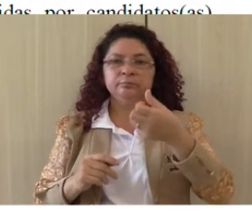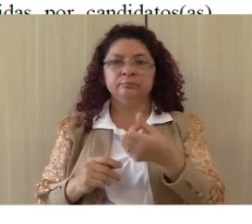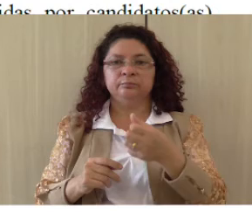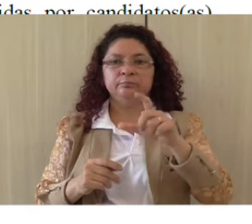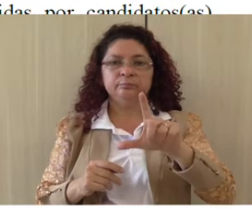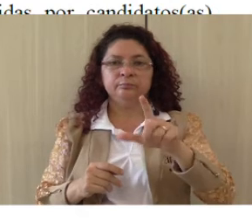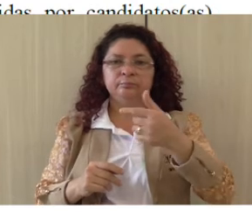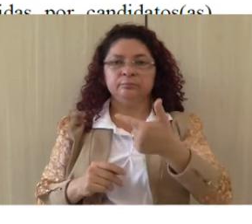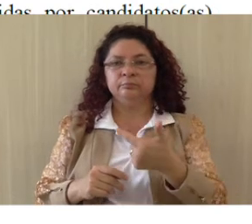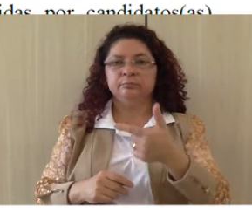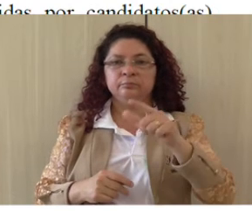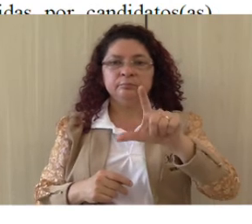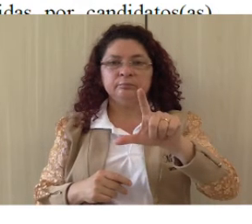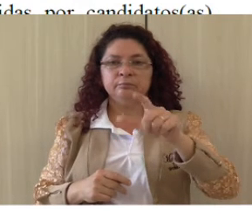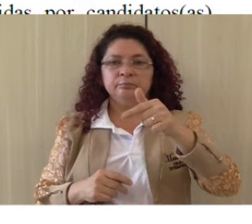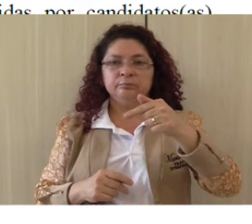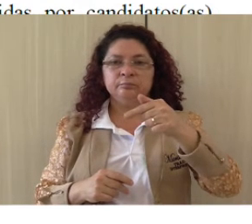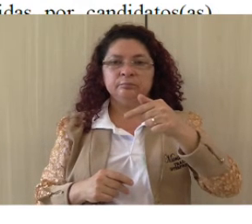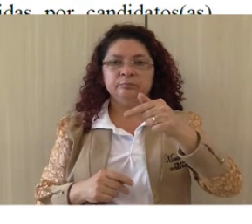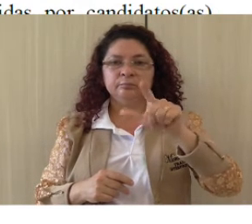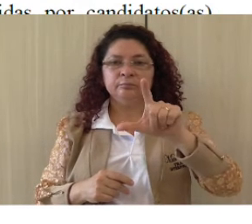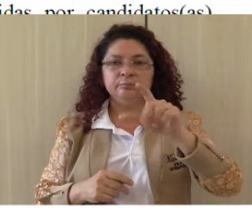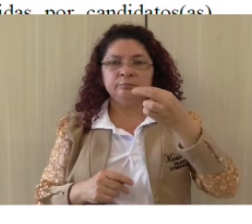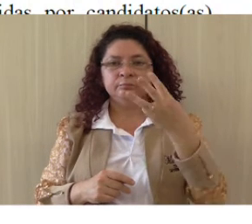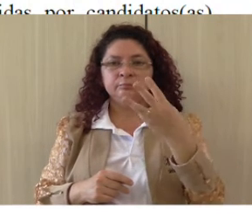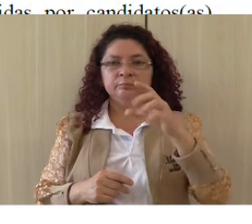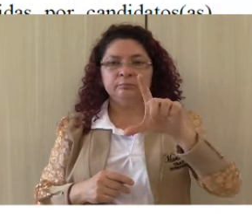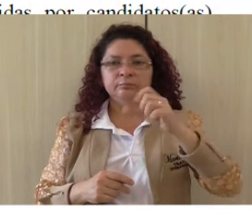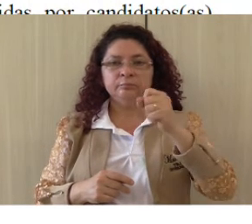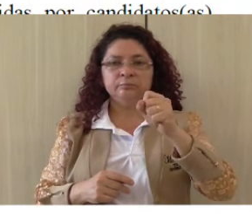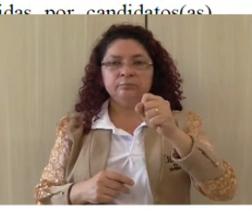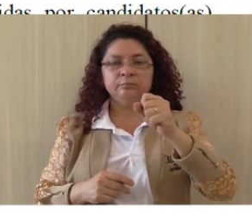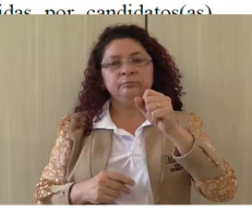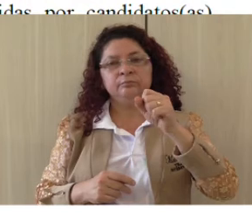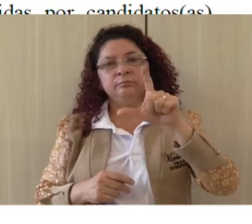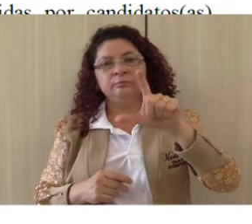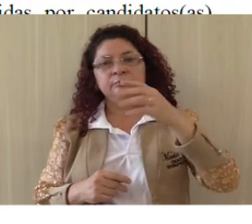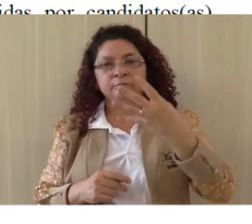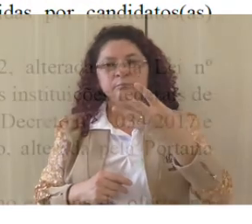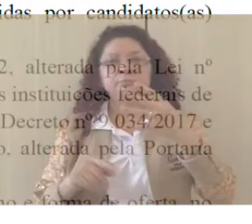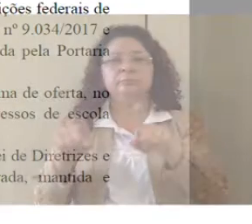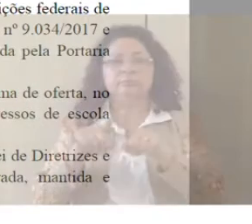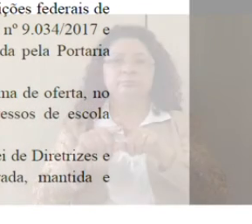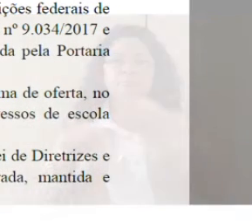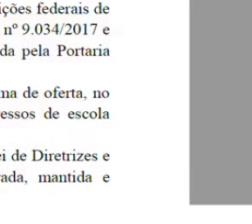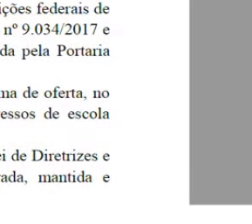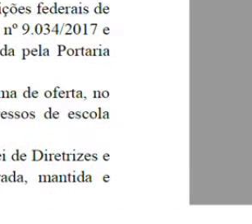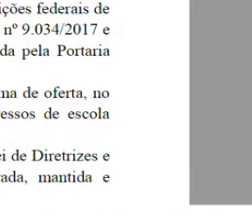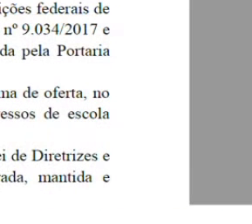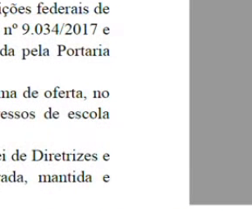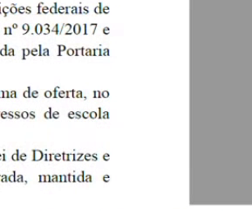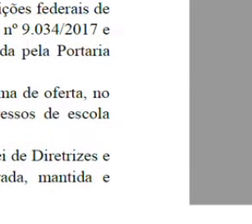L6, L2, L7, L3, L8, L4 e AC.